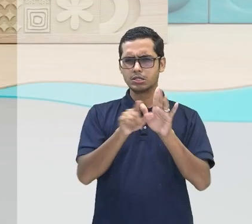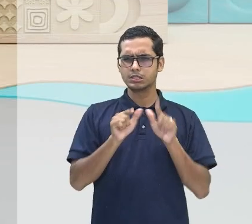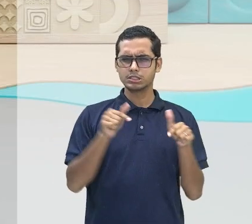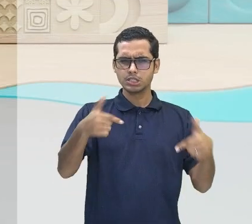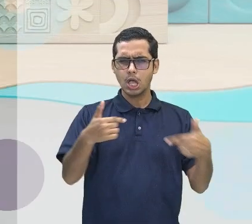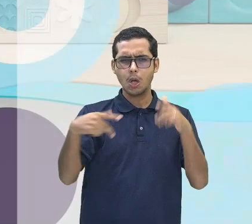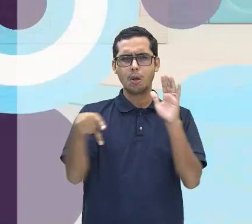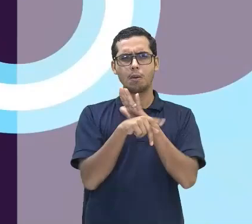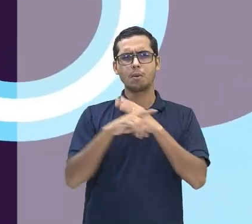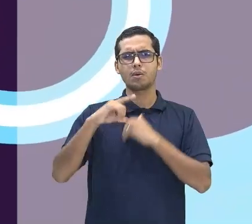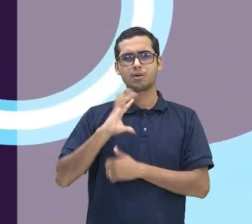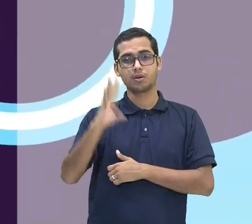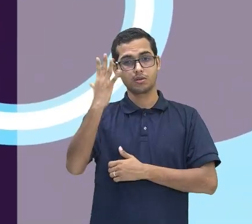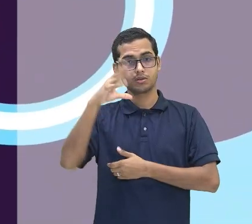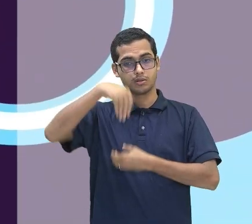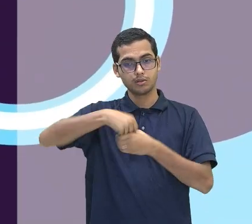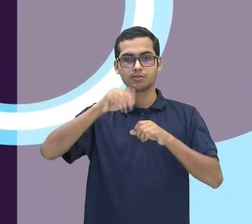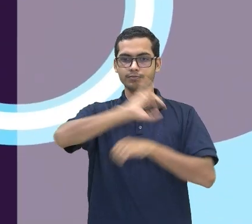jiu-jitsu?